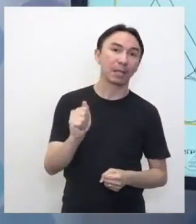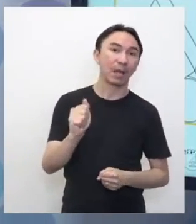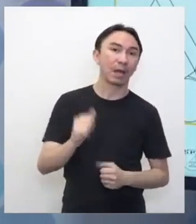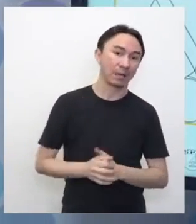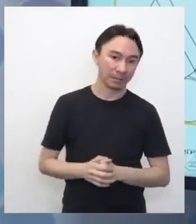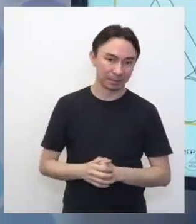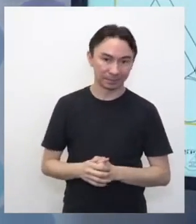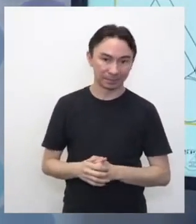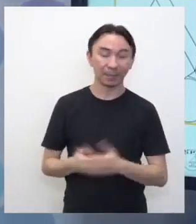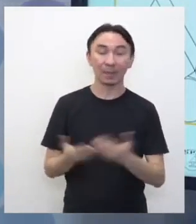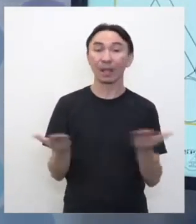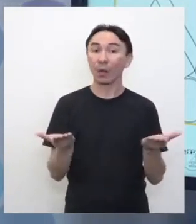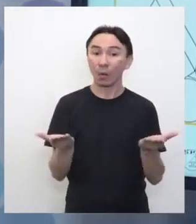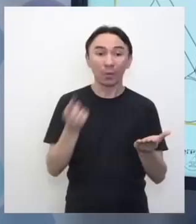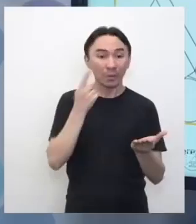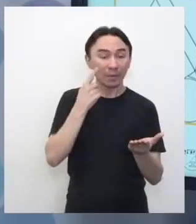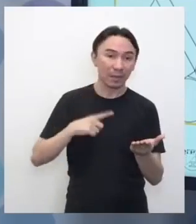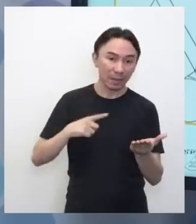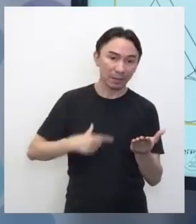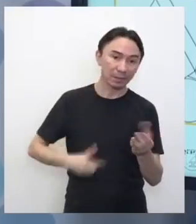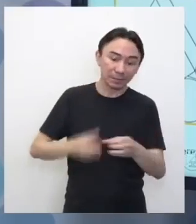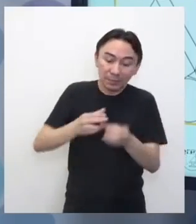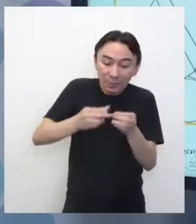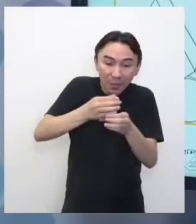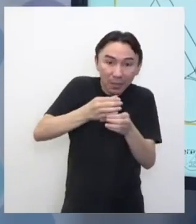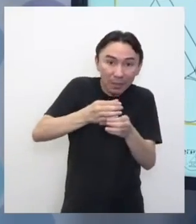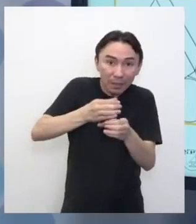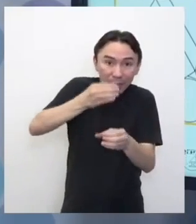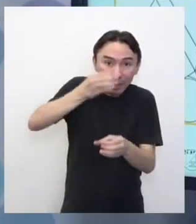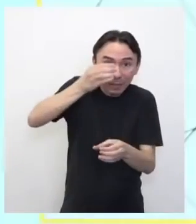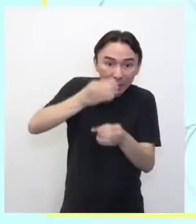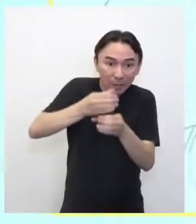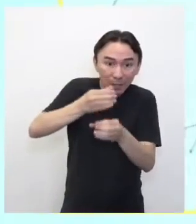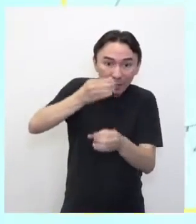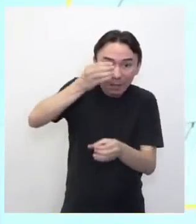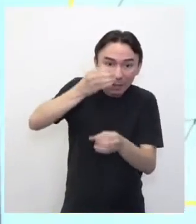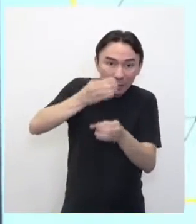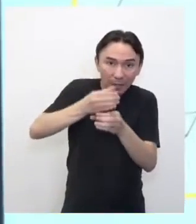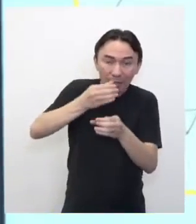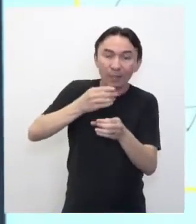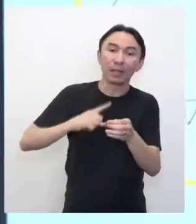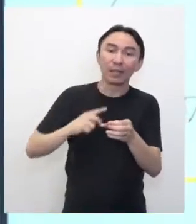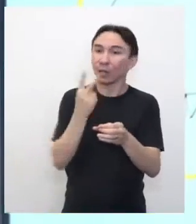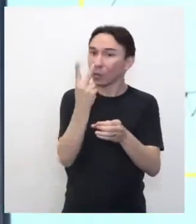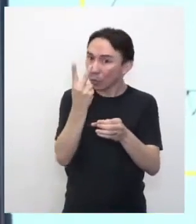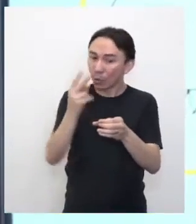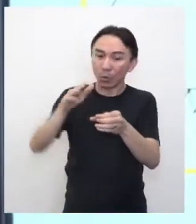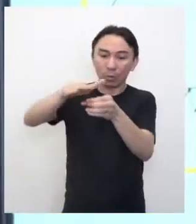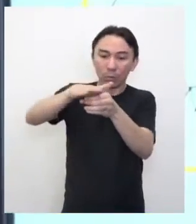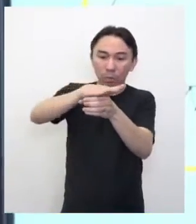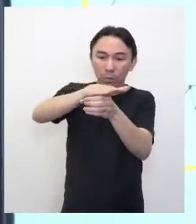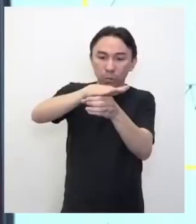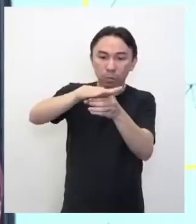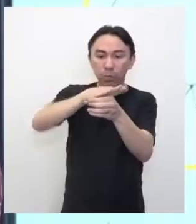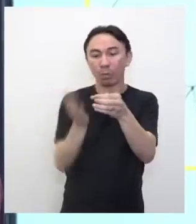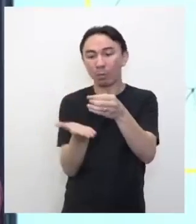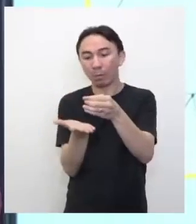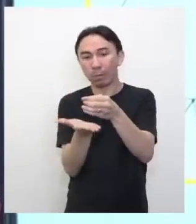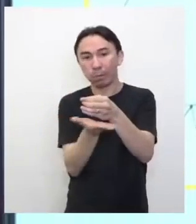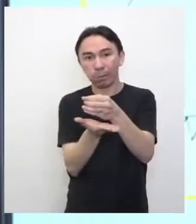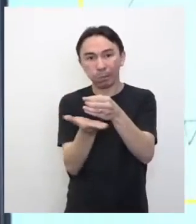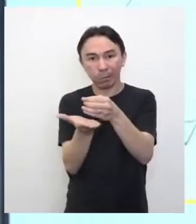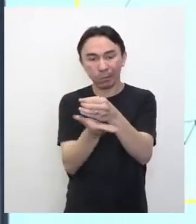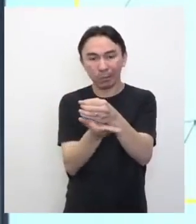nós temos um cilindro, lembra? Duas bases circulares. E aqui